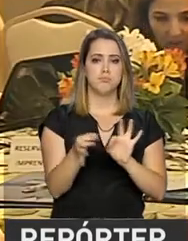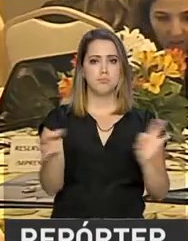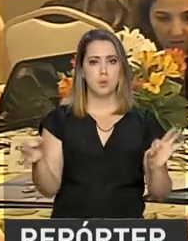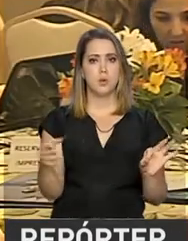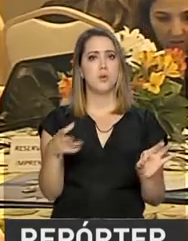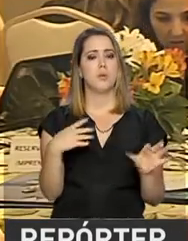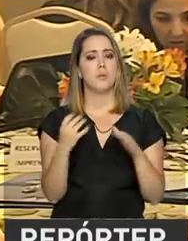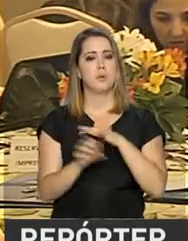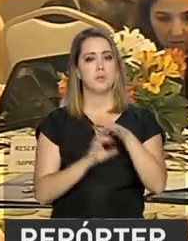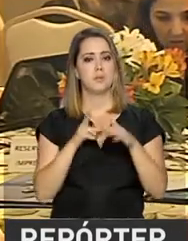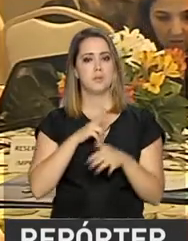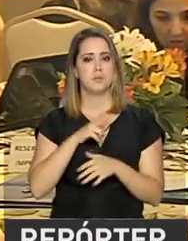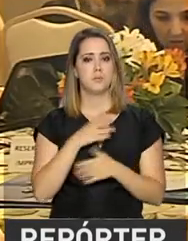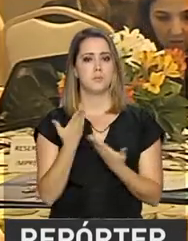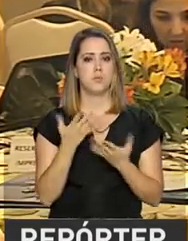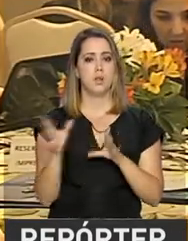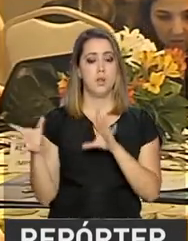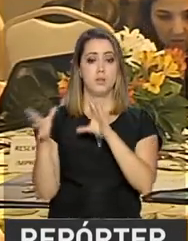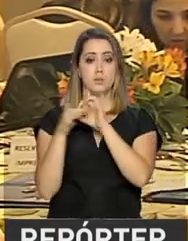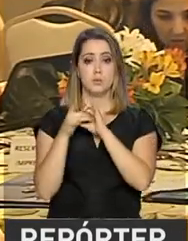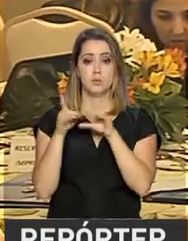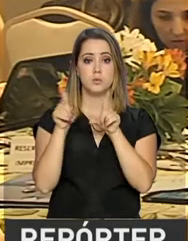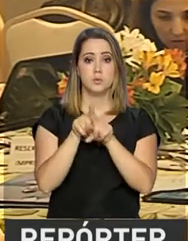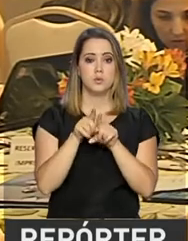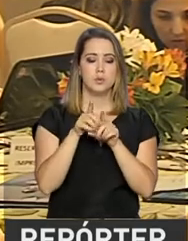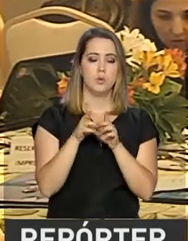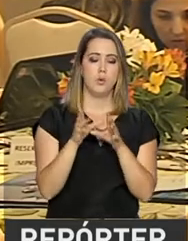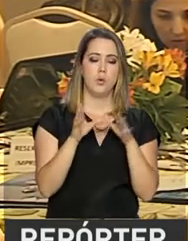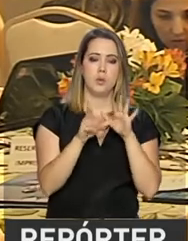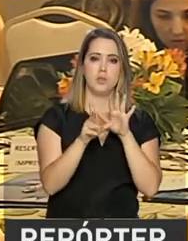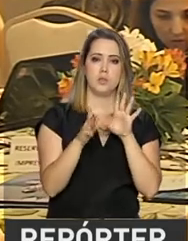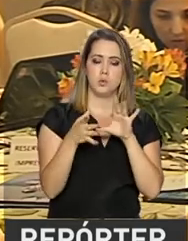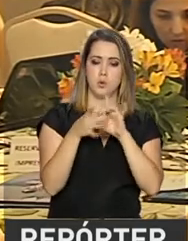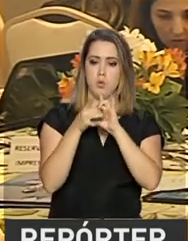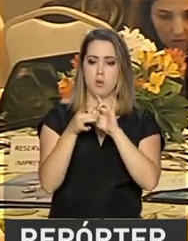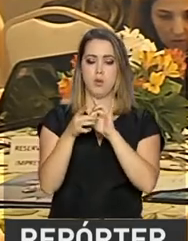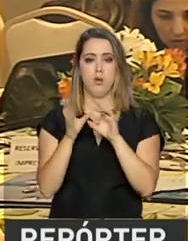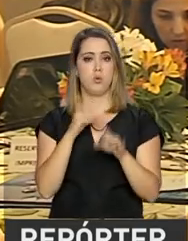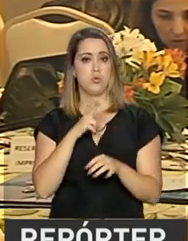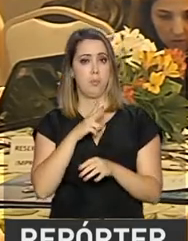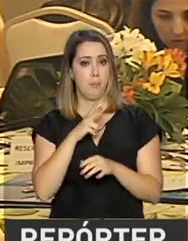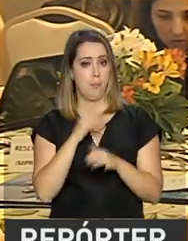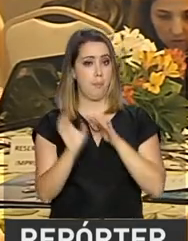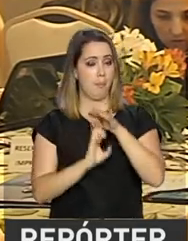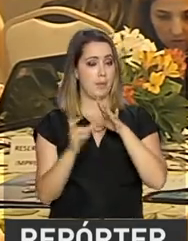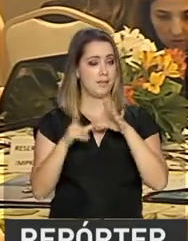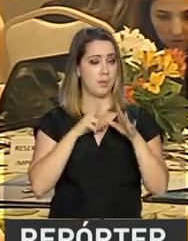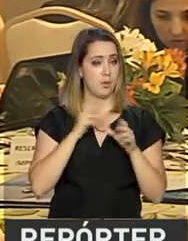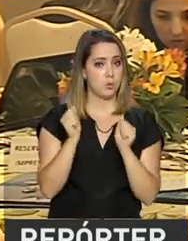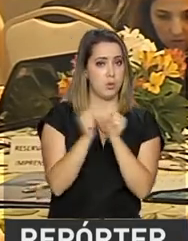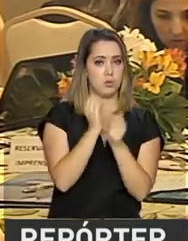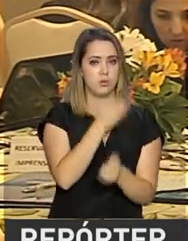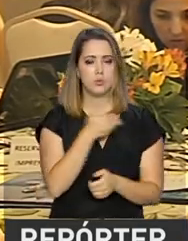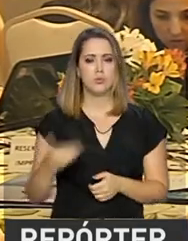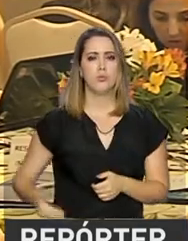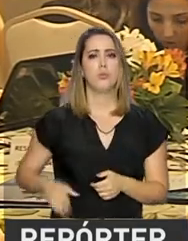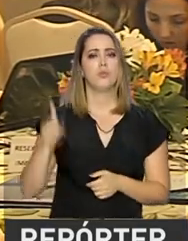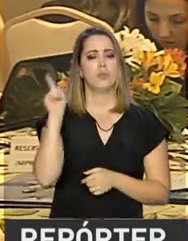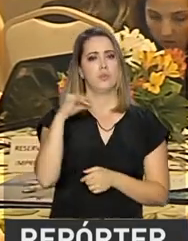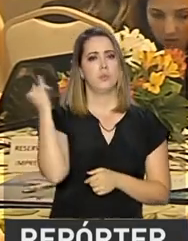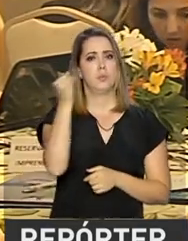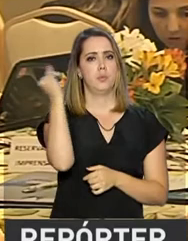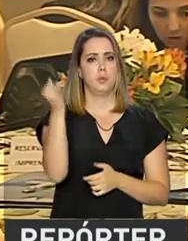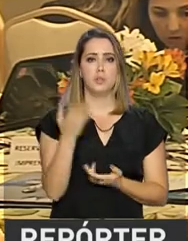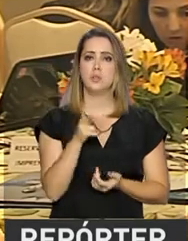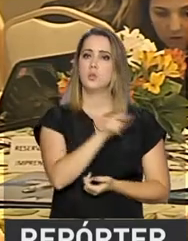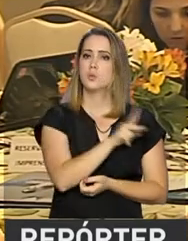As parcerias público-privadas são consideradas importantes para a recuperação da economia brasileira. O presidente do BNDES